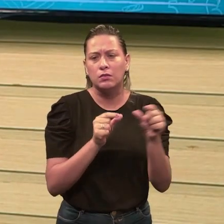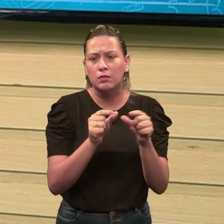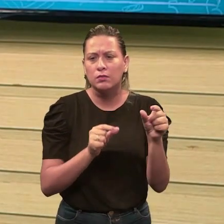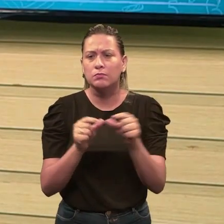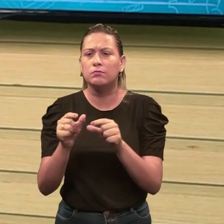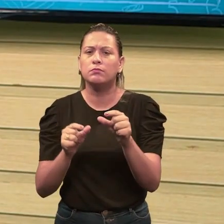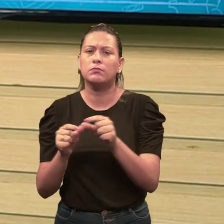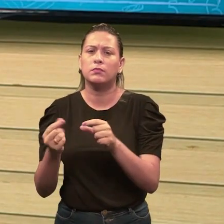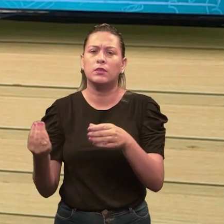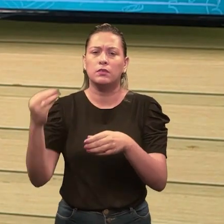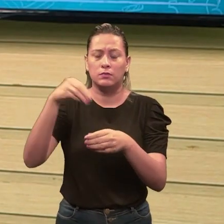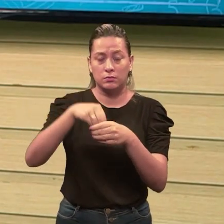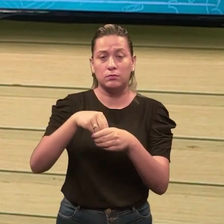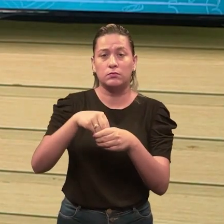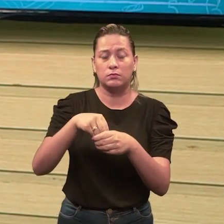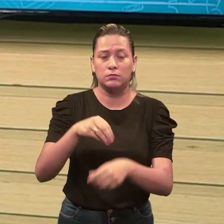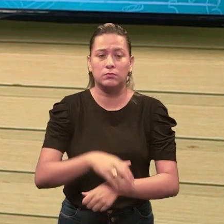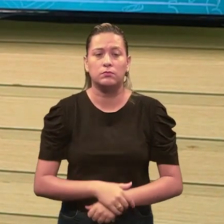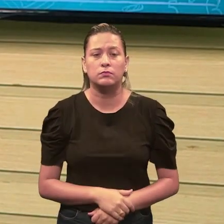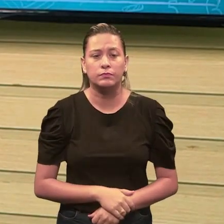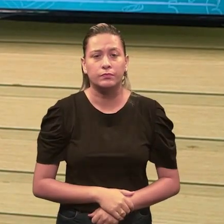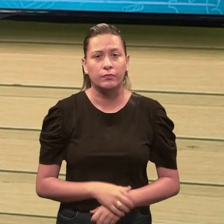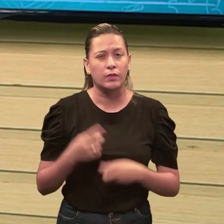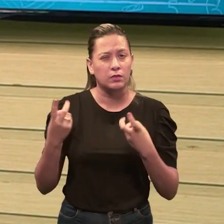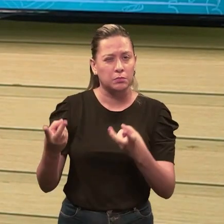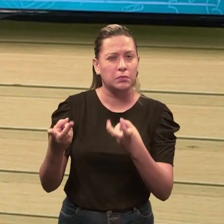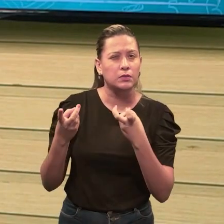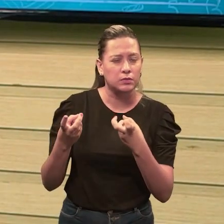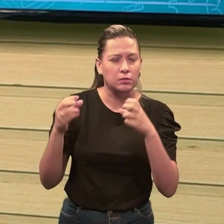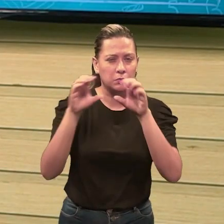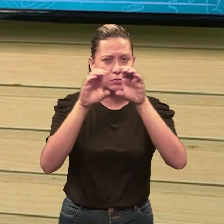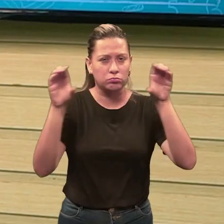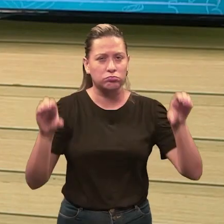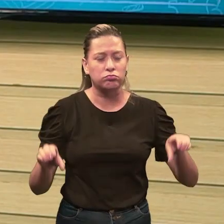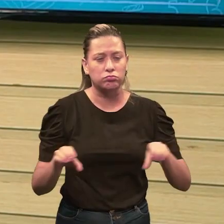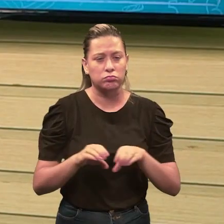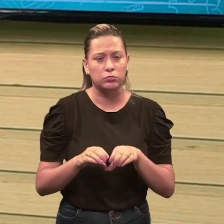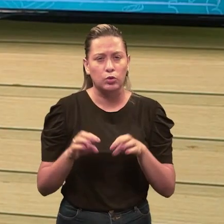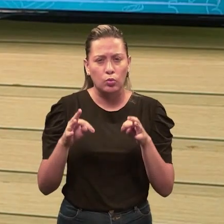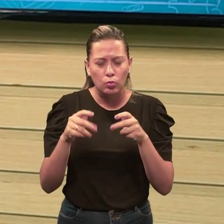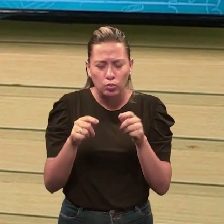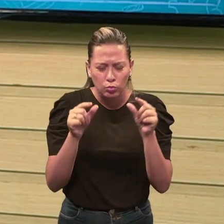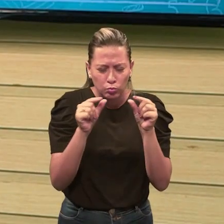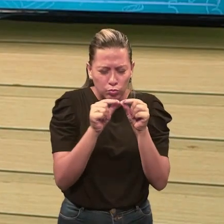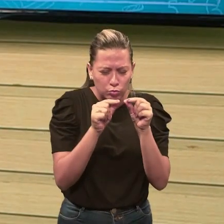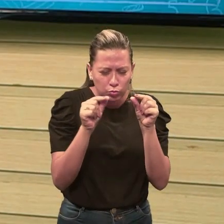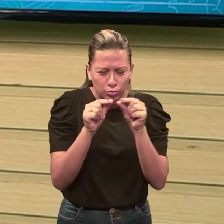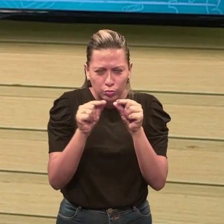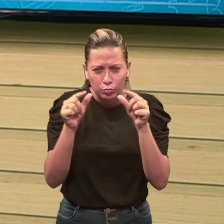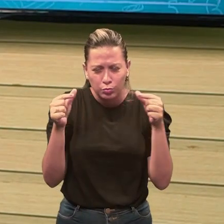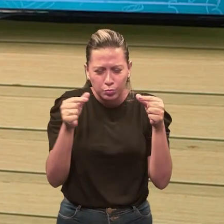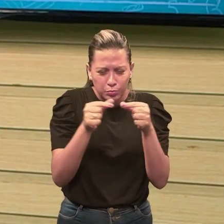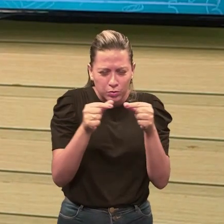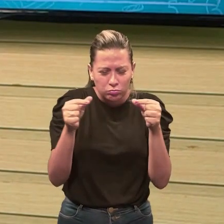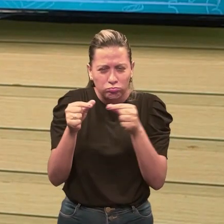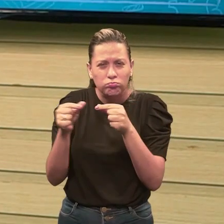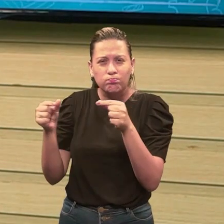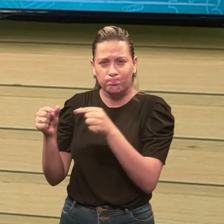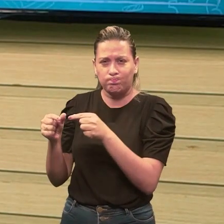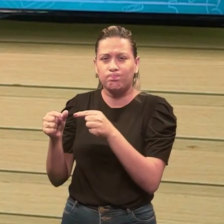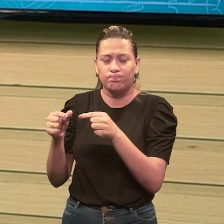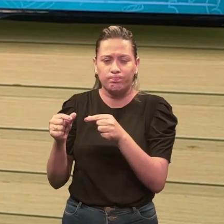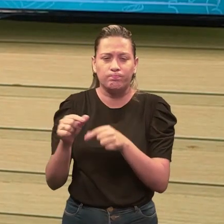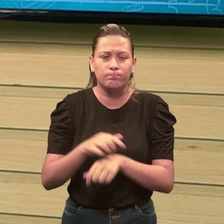perceberem nessa disciplina, nesse sistema, nesses circuitos, os componentes são minúsculos, né, bem